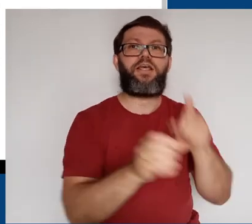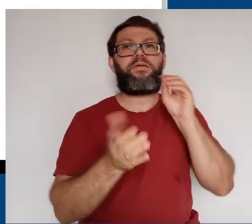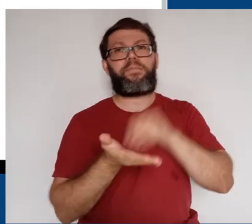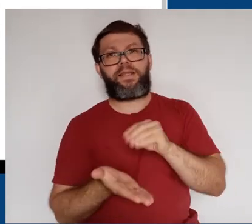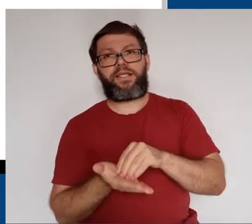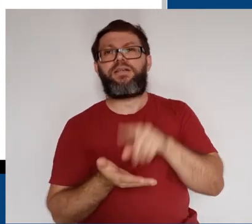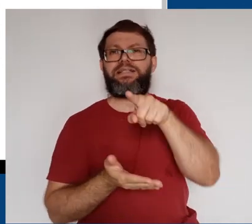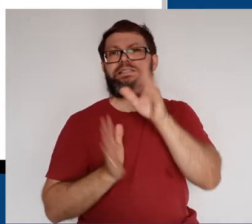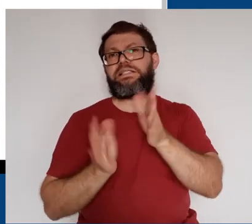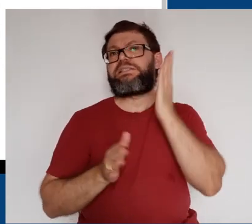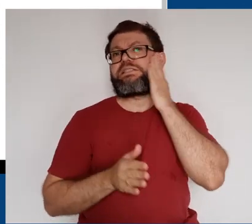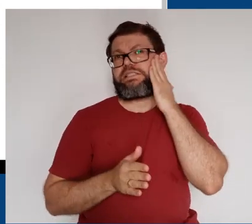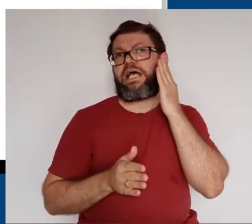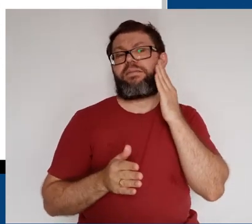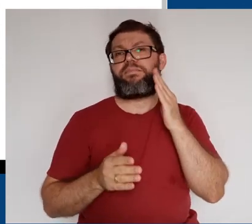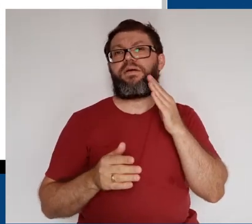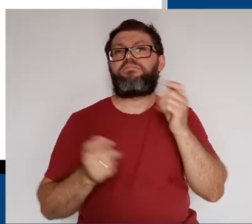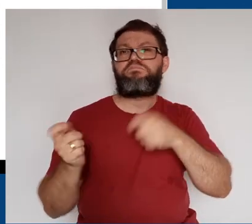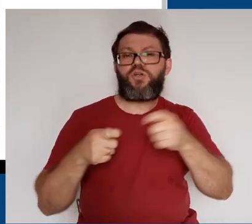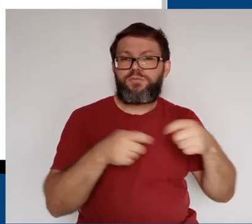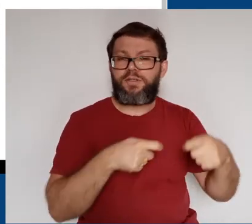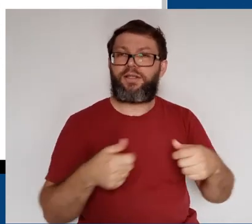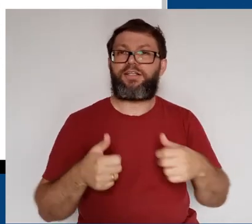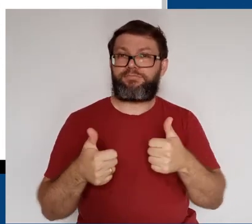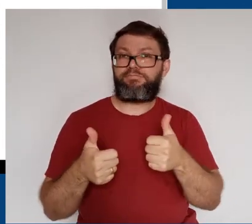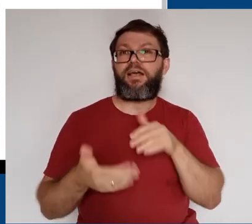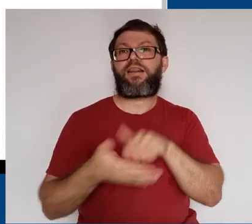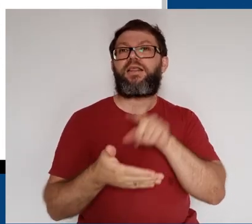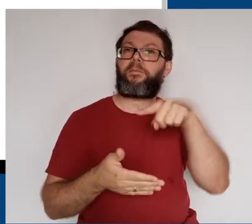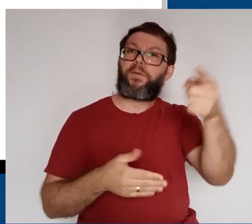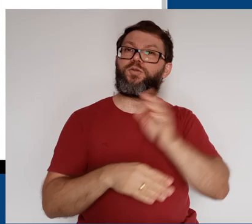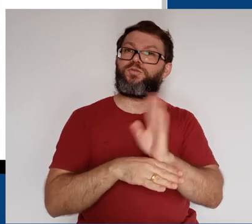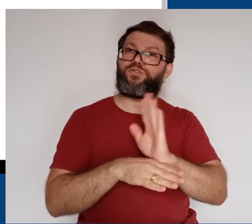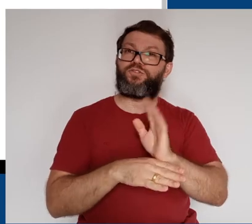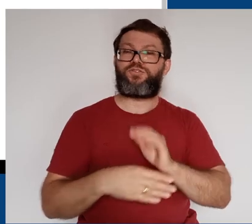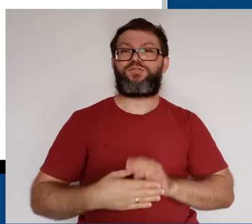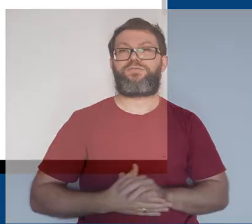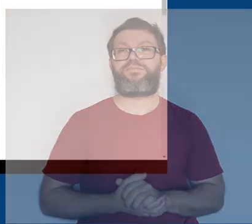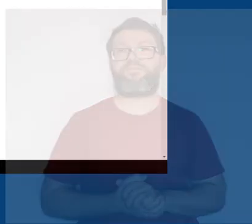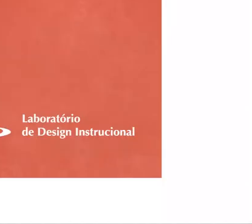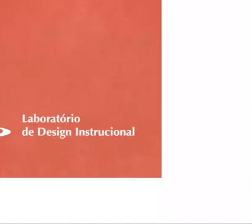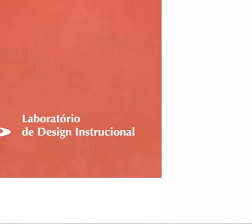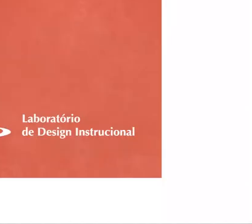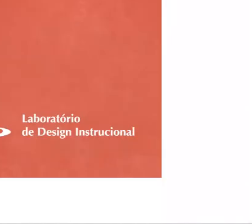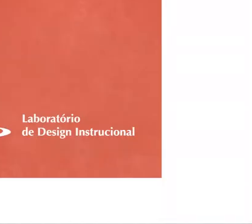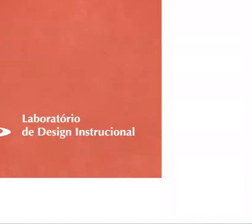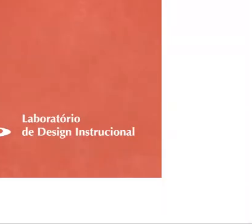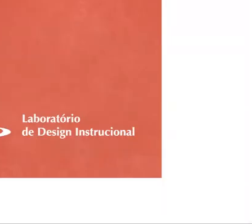E depois clicar na turma, que nesse caso é Como Usar o Classroom. Agora que conhecemos a diferença entre atividades atribuídas, devolvidas e pendentes, você já sabe quais são as possibilidades. Até o próximo vídeo.